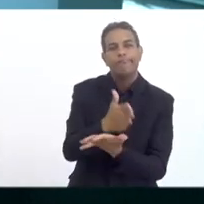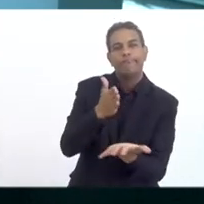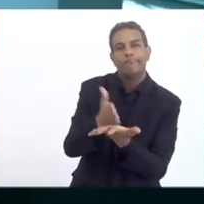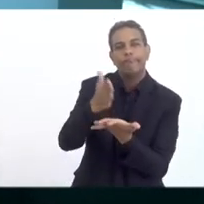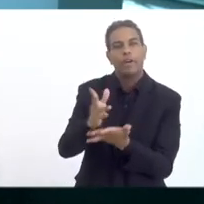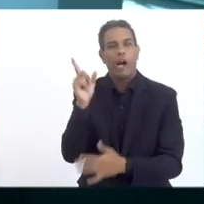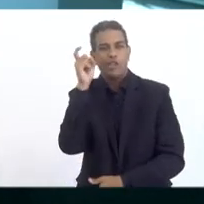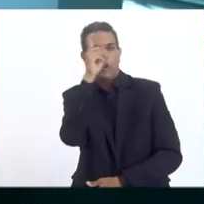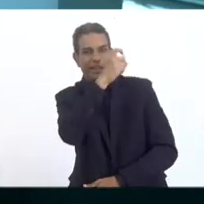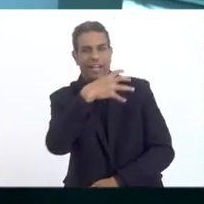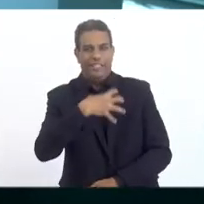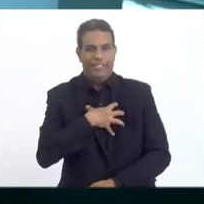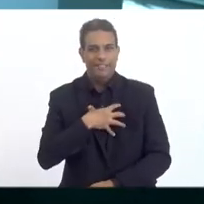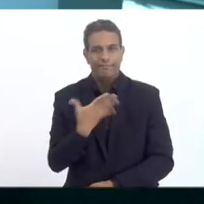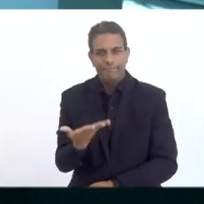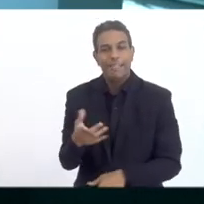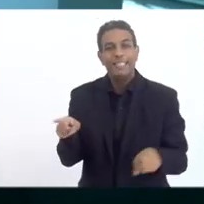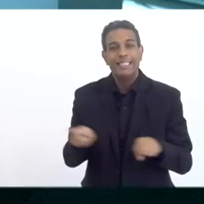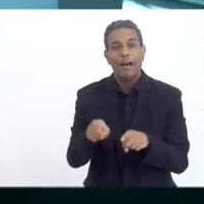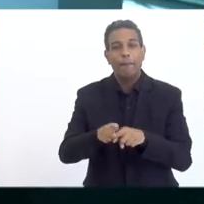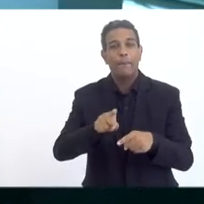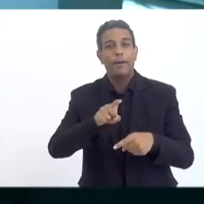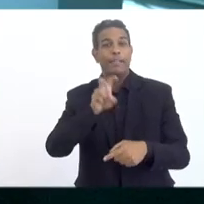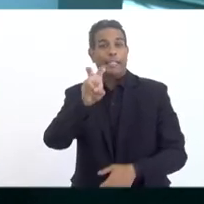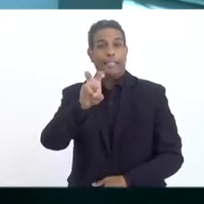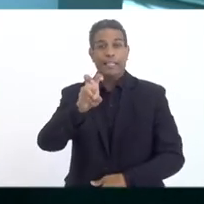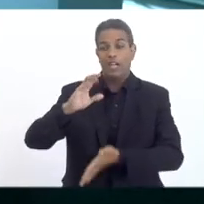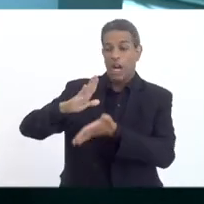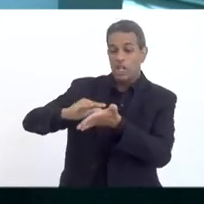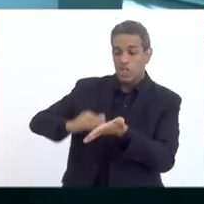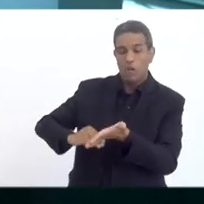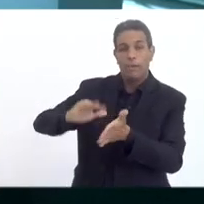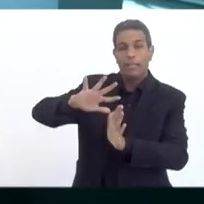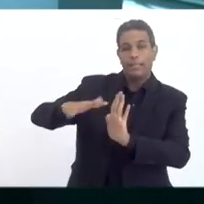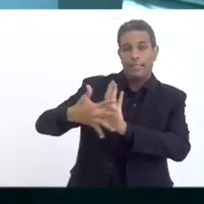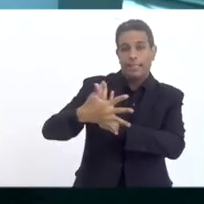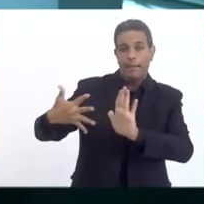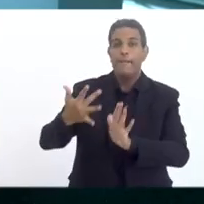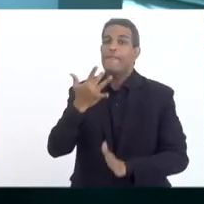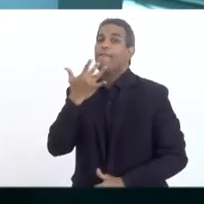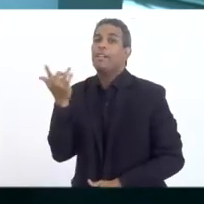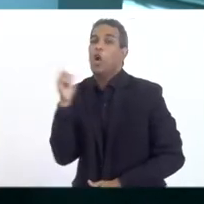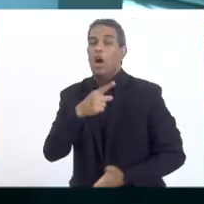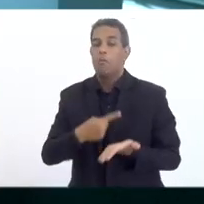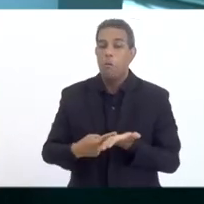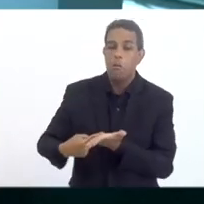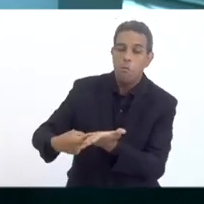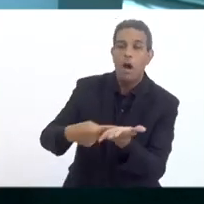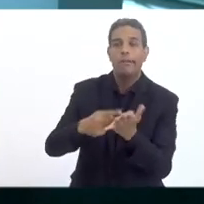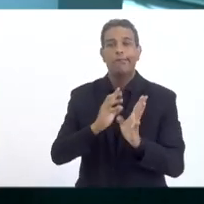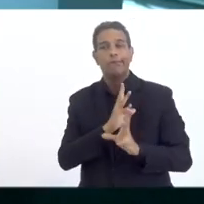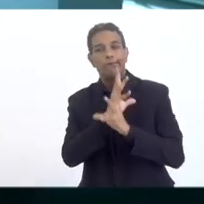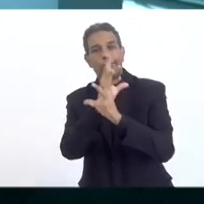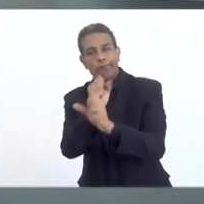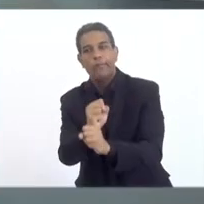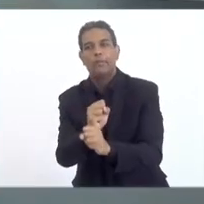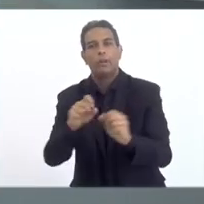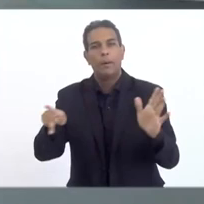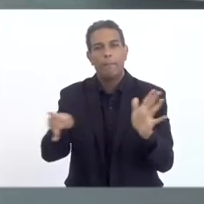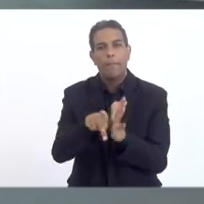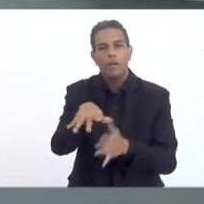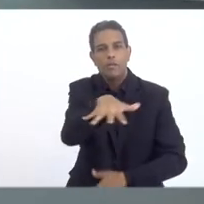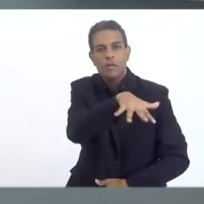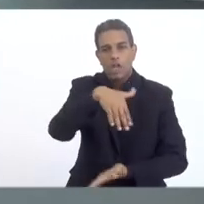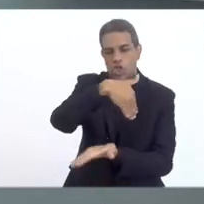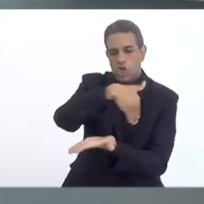dificuldades de interpretação. A quinta, a retirada das tabelas com valores, facilitando o cálculo por parte das